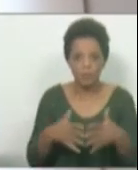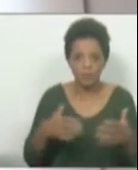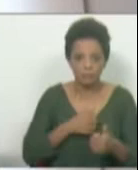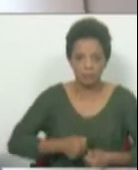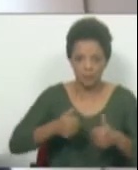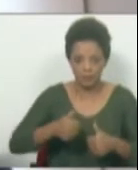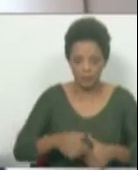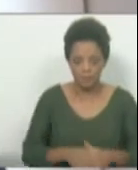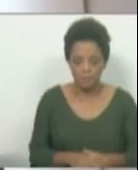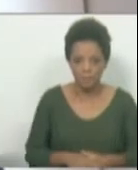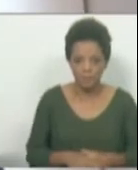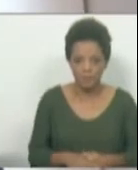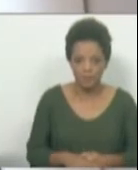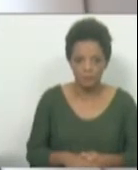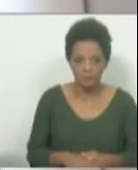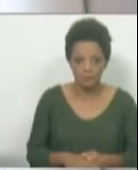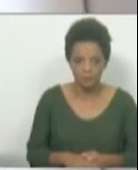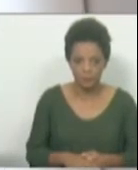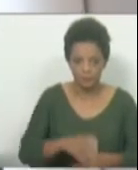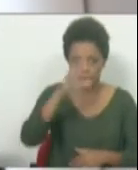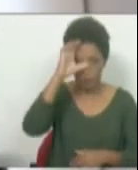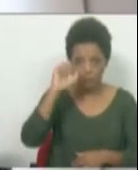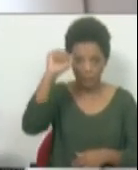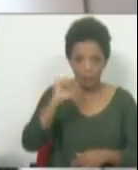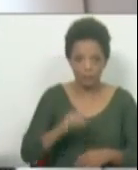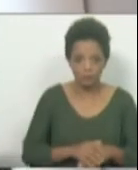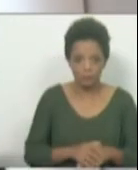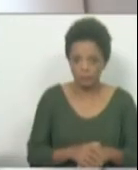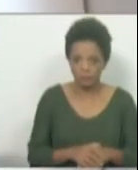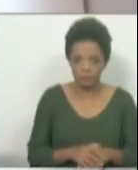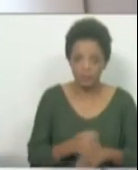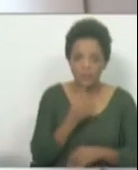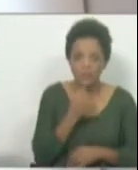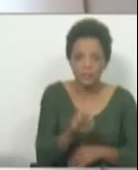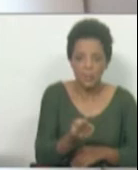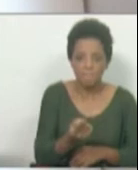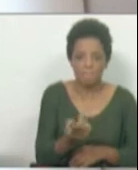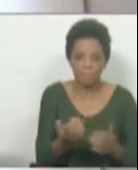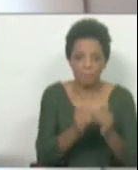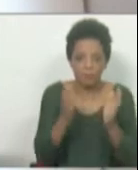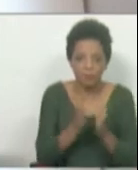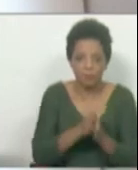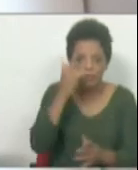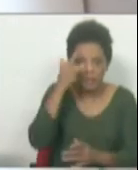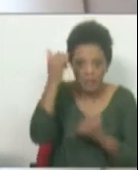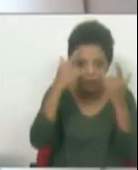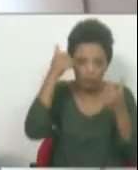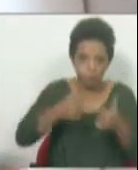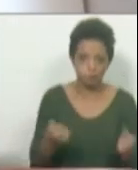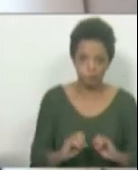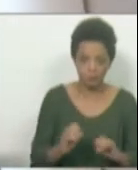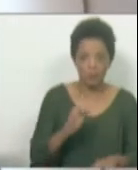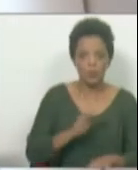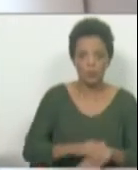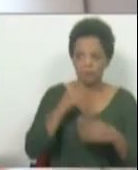cidades. Ora, o governo não pode dizer que tem todas as boas ideias quando